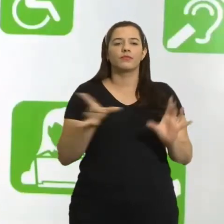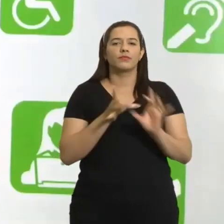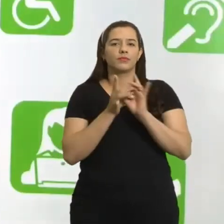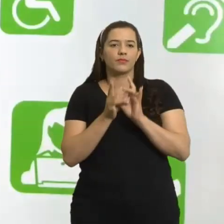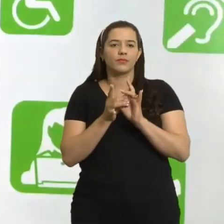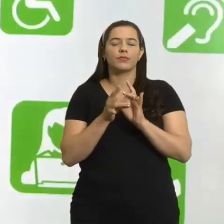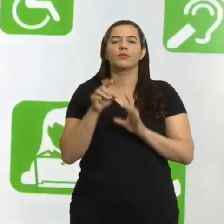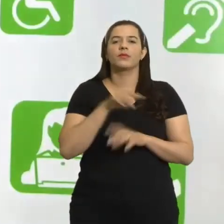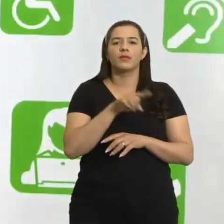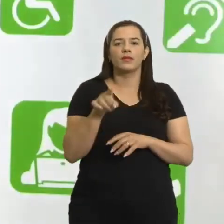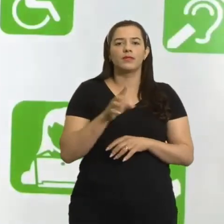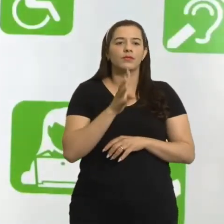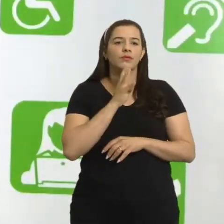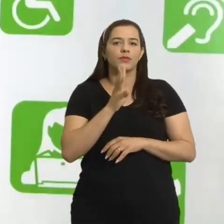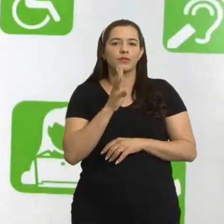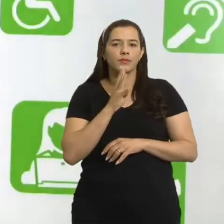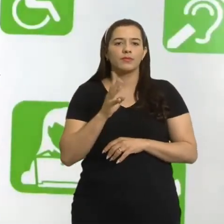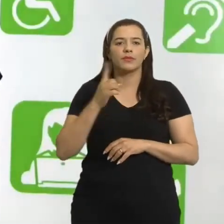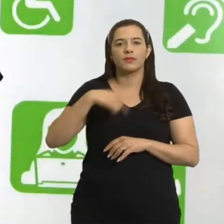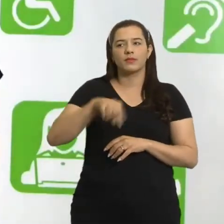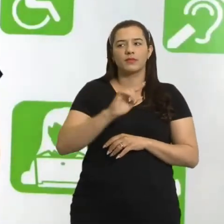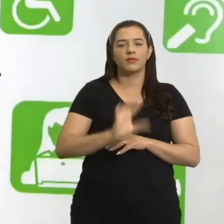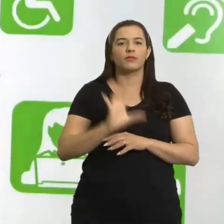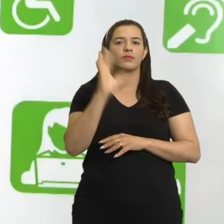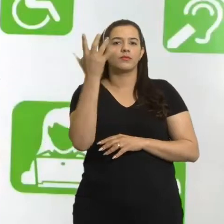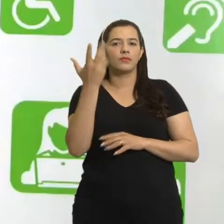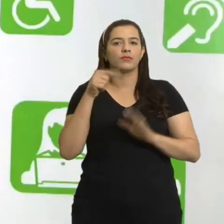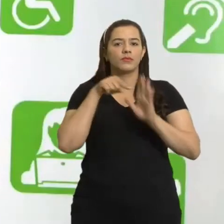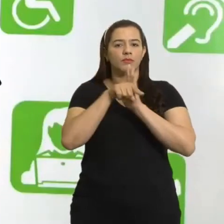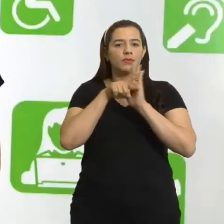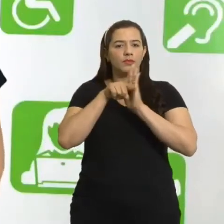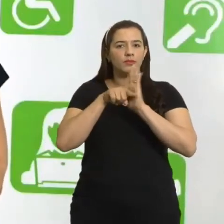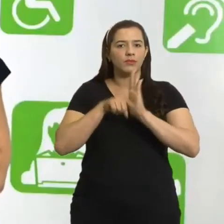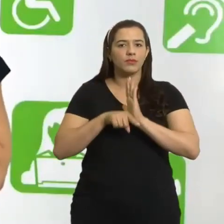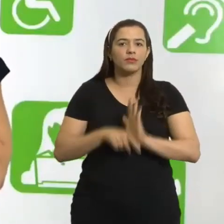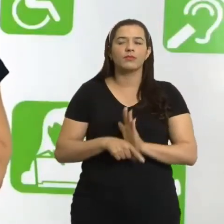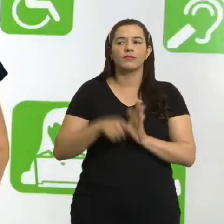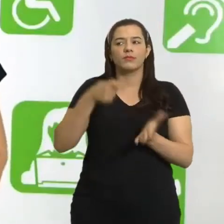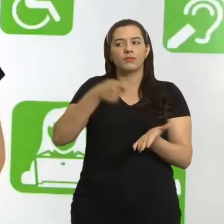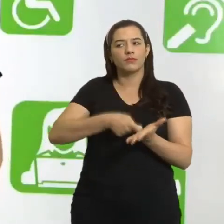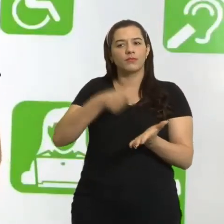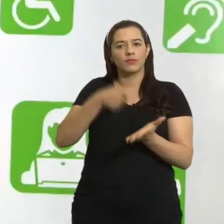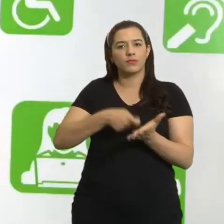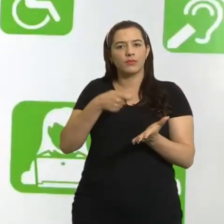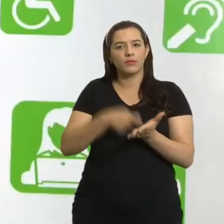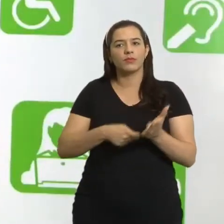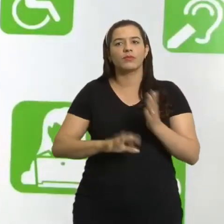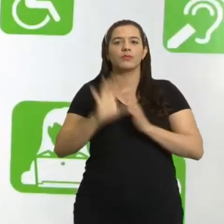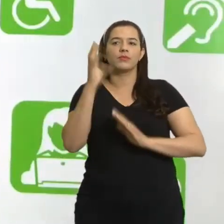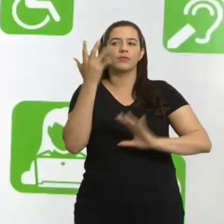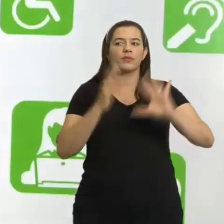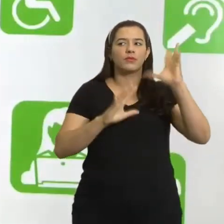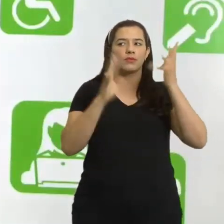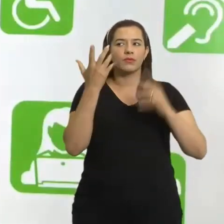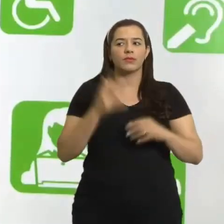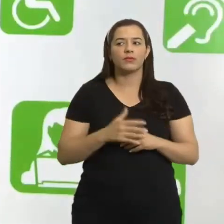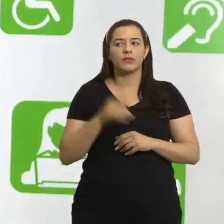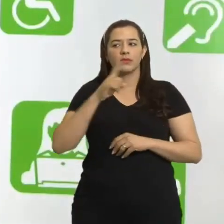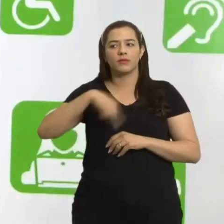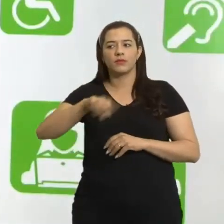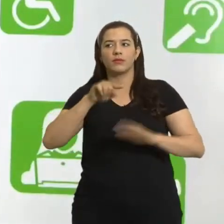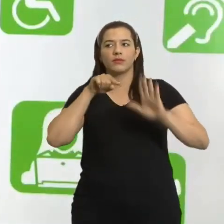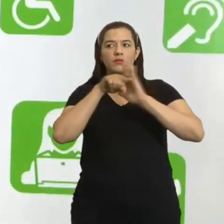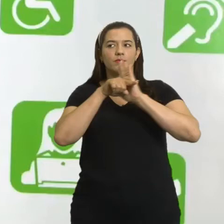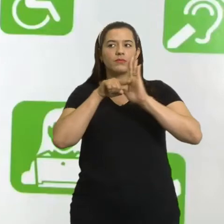Esse conhecimento, ele se deu por meio de uma investigação rigorosa dos fatos. E essa investigação, ela